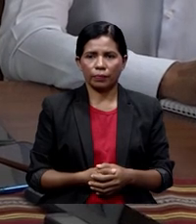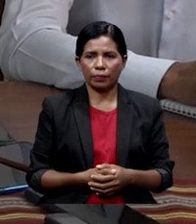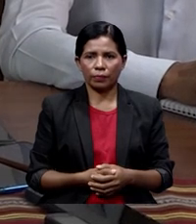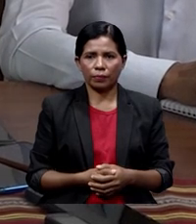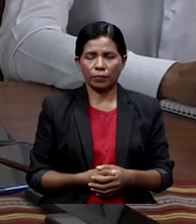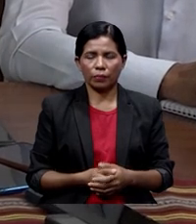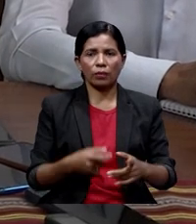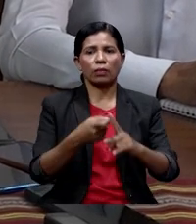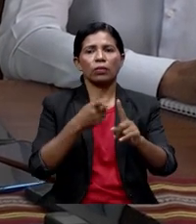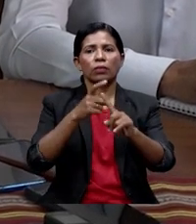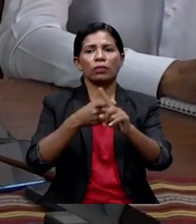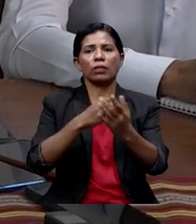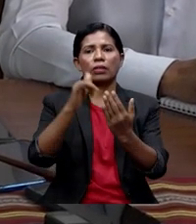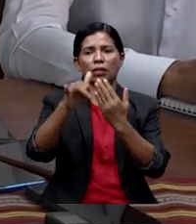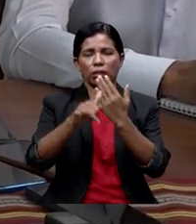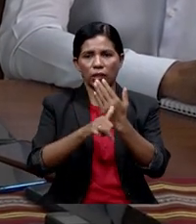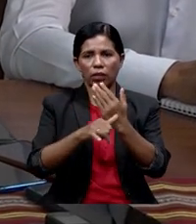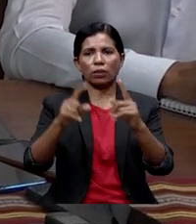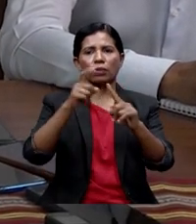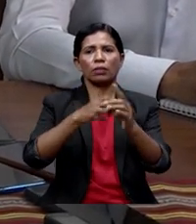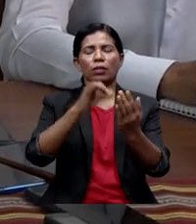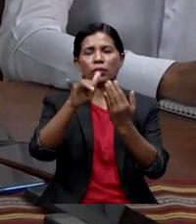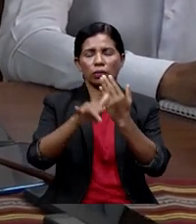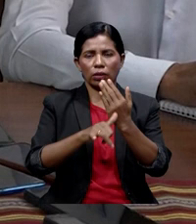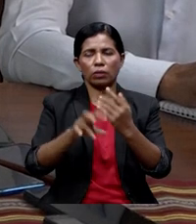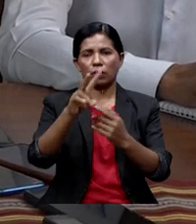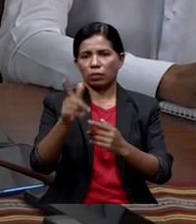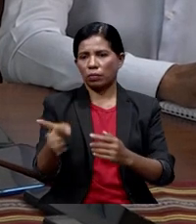e a janeiro to julho 2024